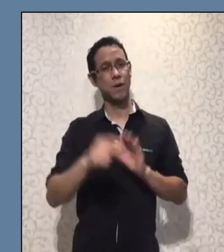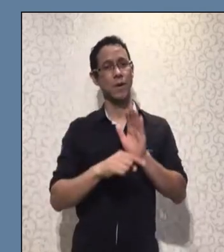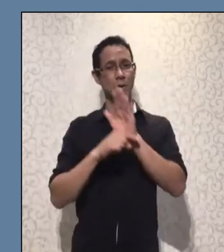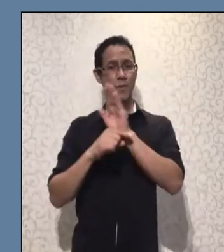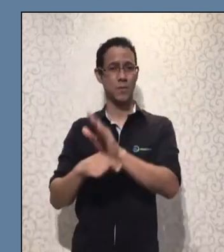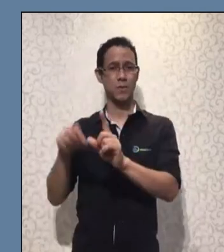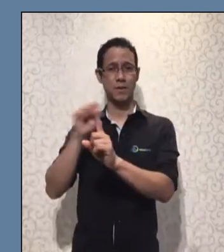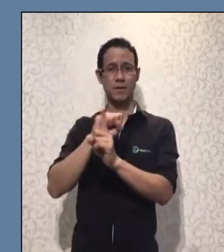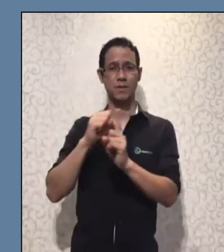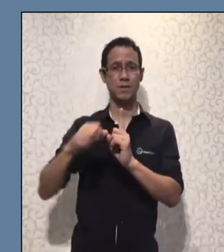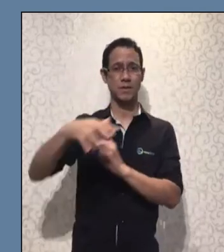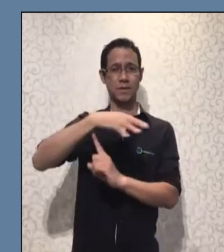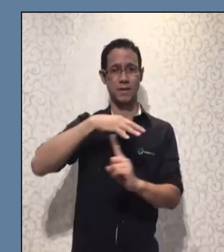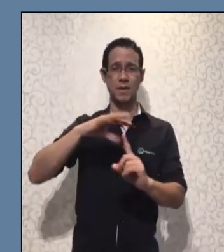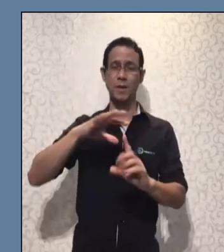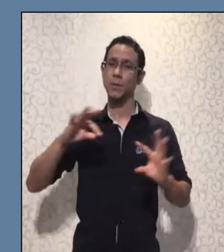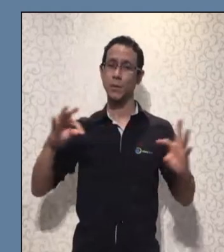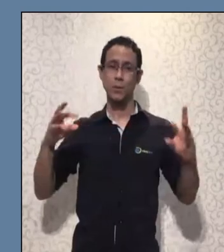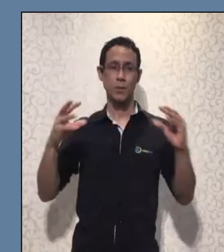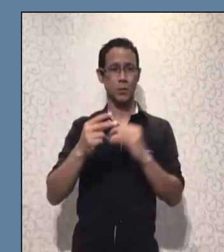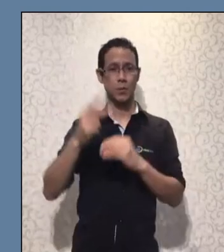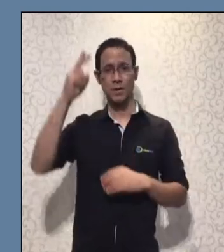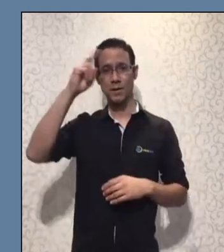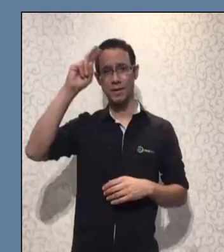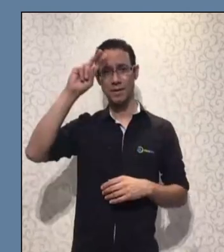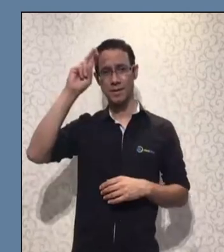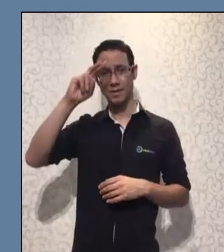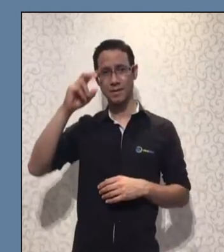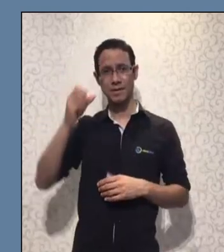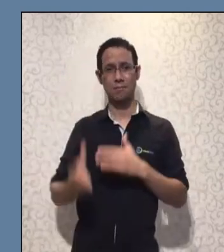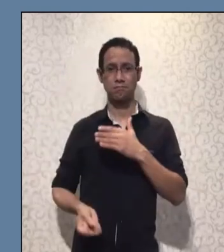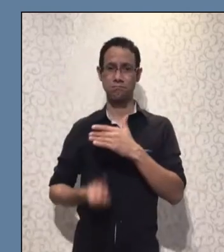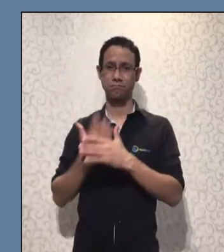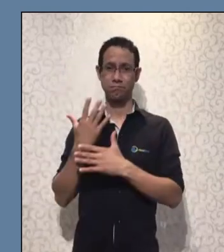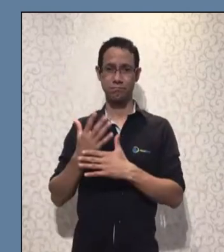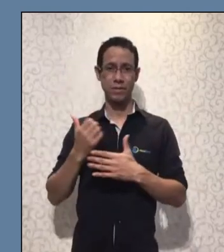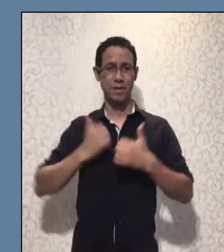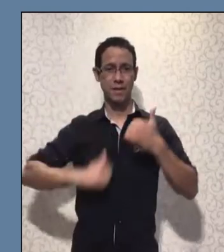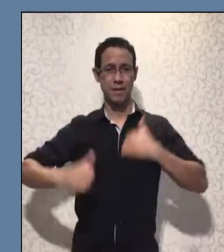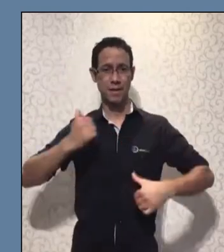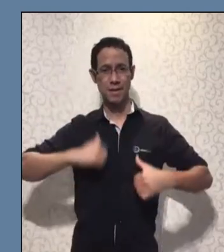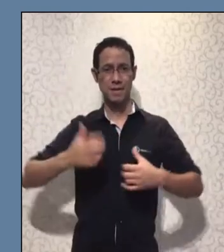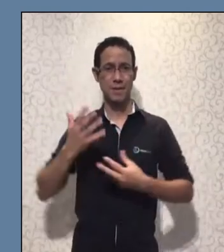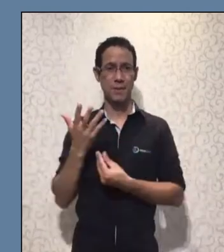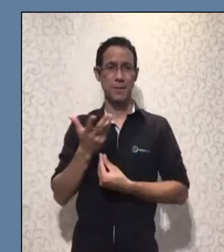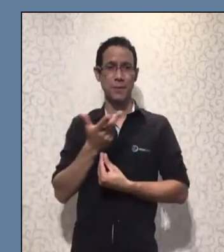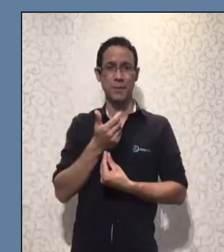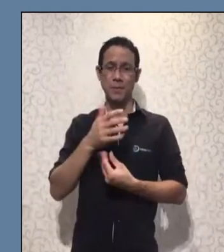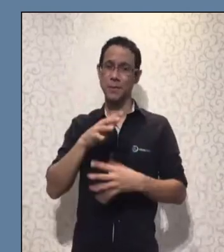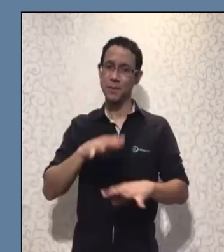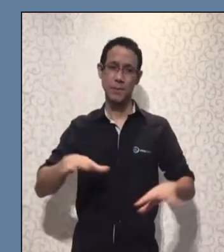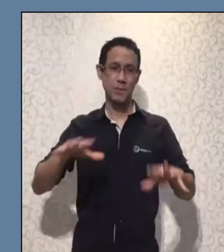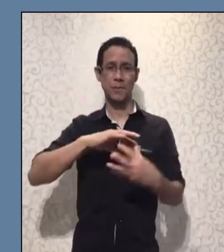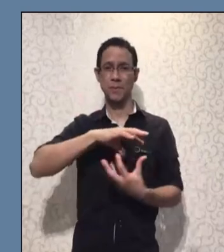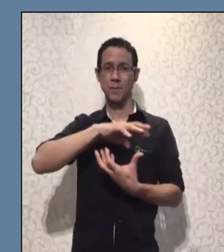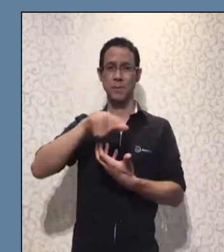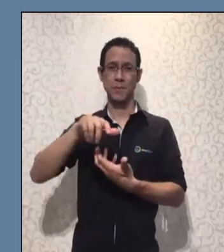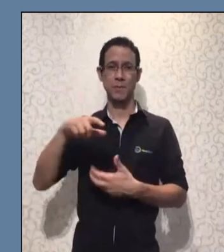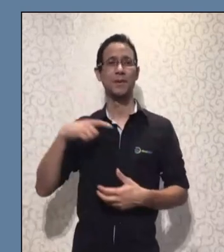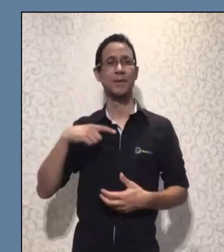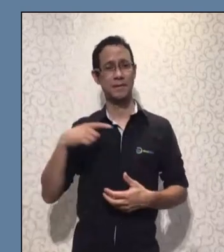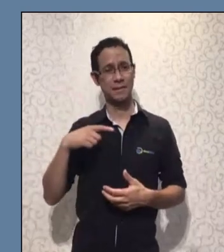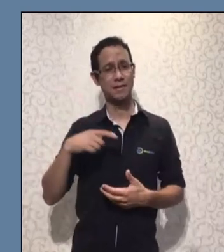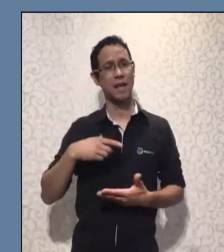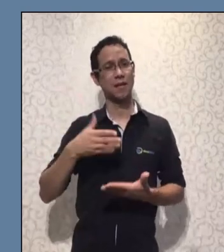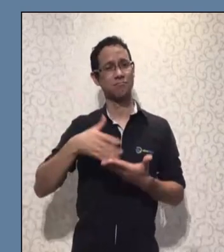mas na história, vamos dizer, da formação artístico-cultural no mundo, e a gente sabe o quanto tem sido vilipendiados, né, no nosso